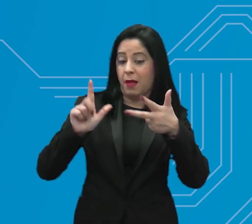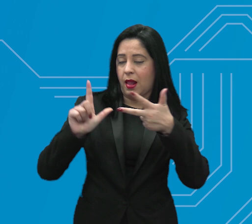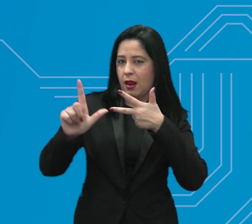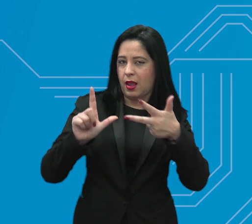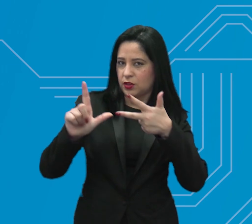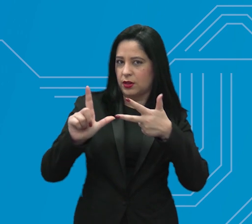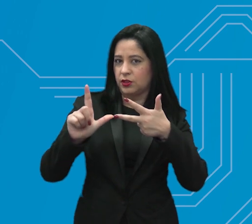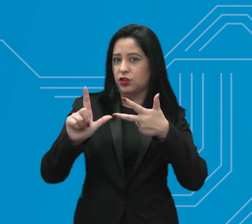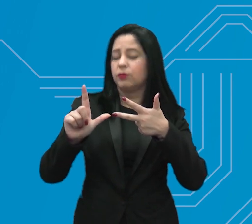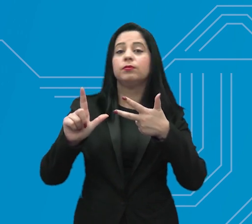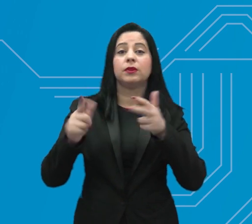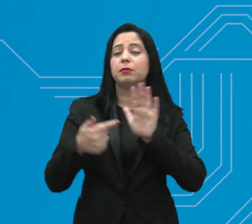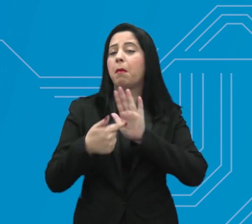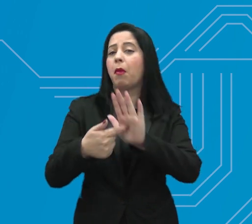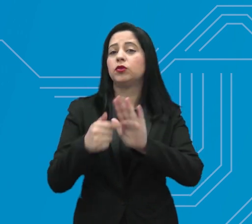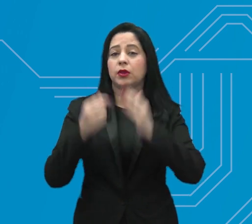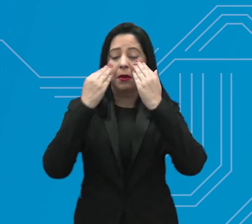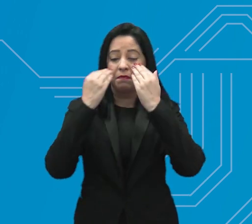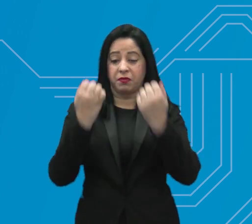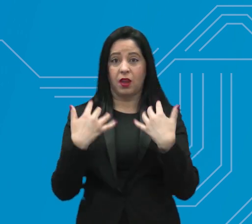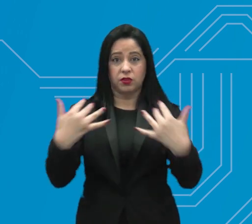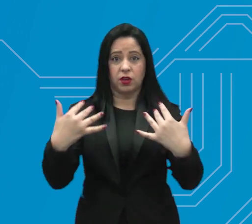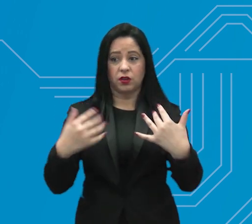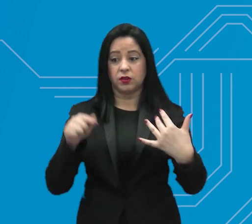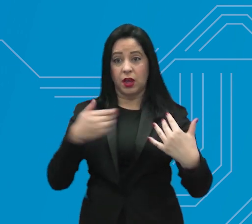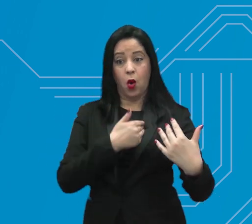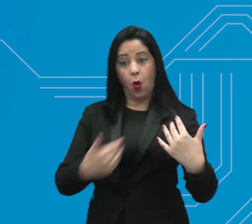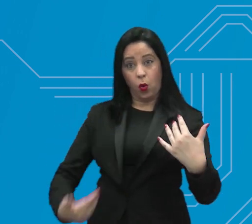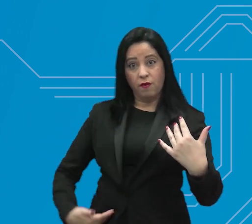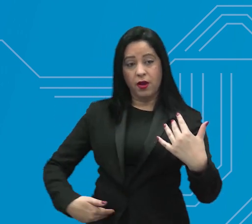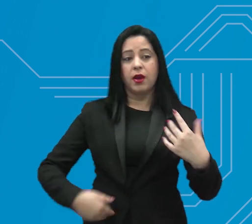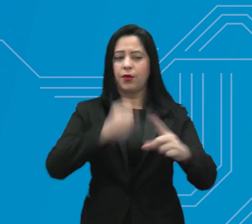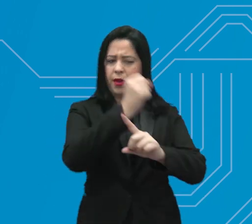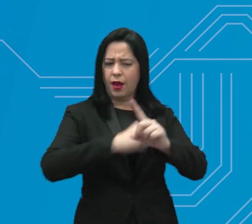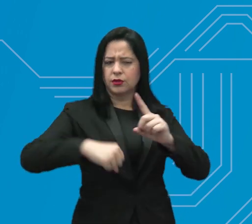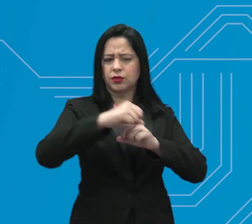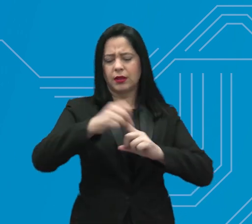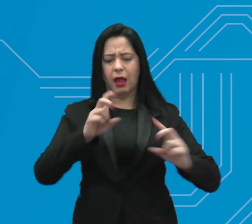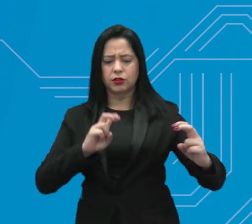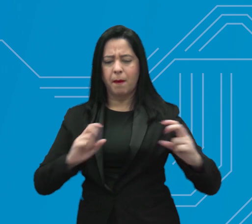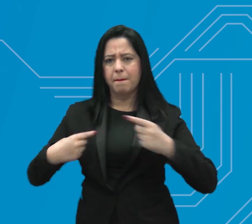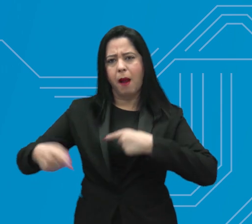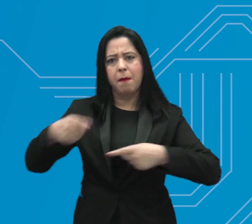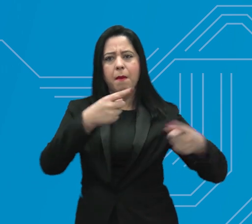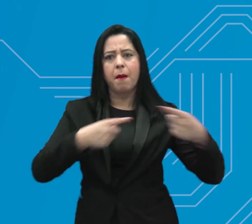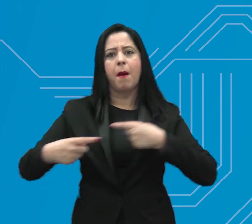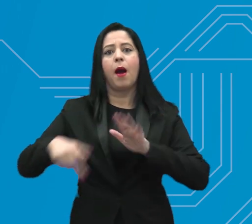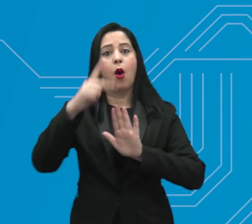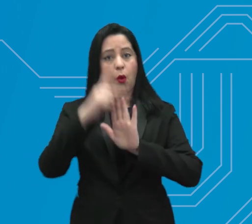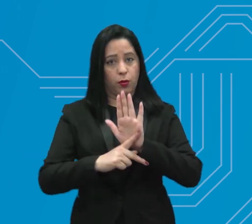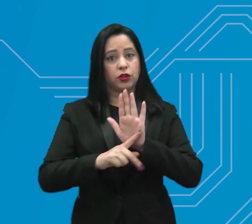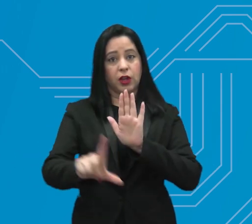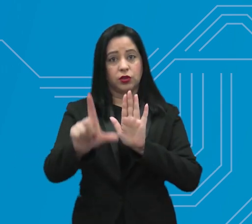tema legislativo, agora para falar de uma audiência que reuniu poder público e sociedade civil para discutir o projeto de